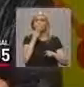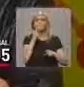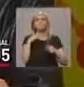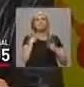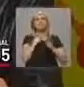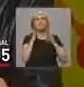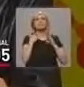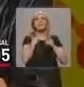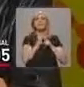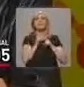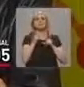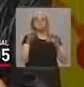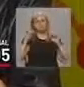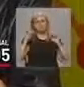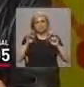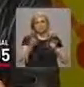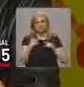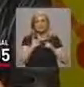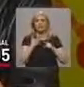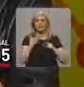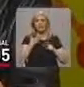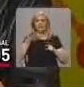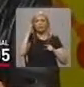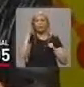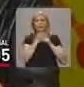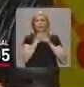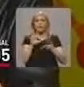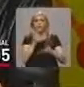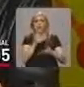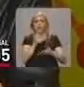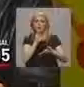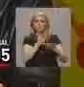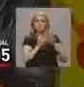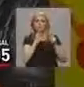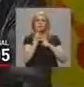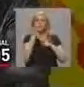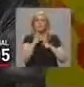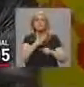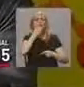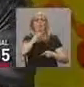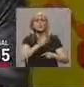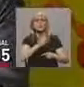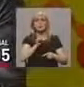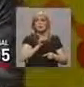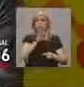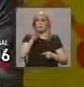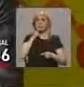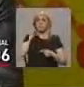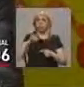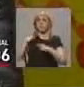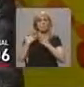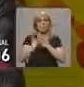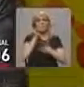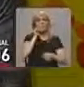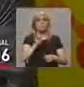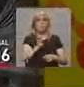me atraía, de fixar em forma literária algumas experiências. São experiências também da minha família. A minha família, da parte do meu